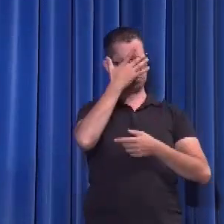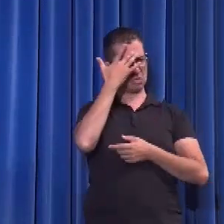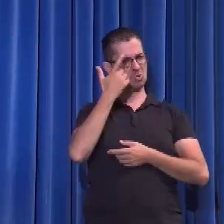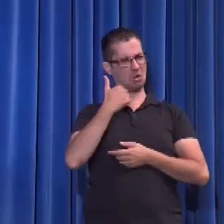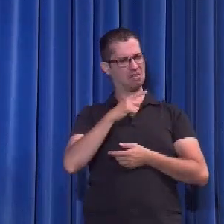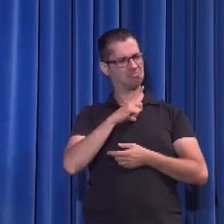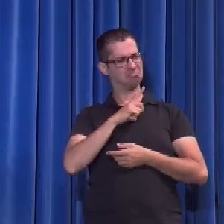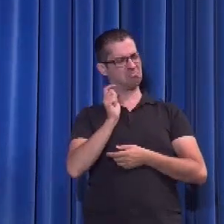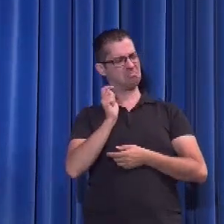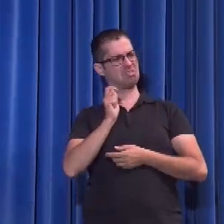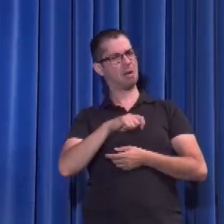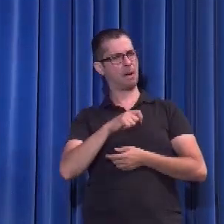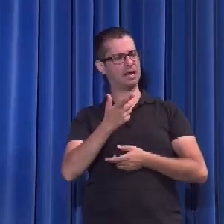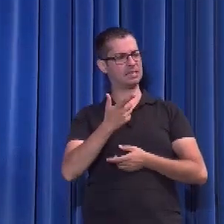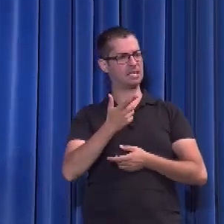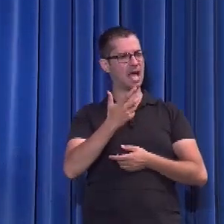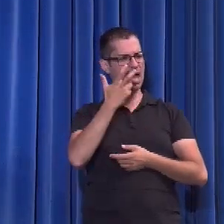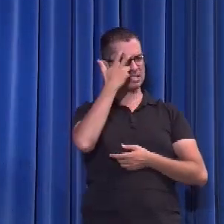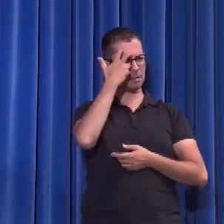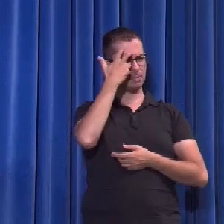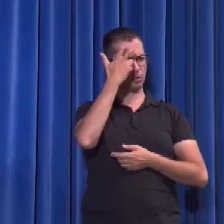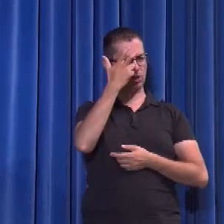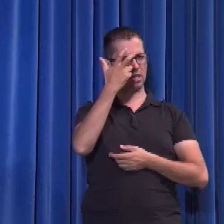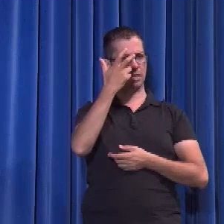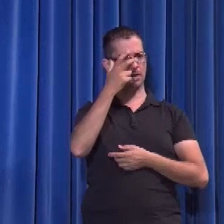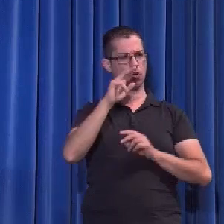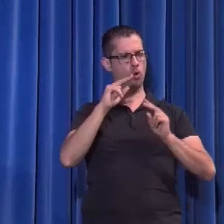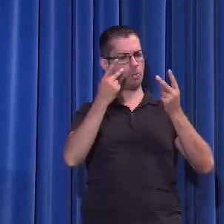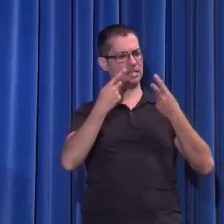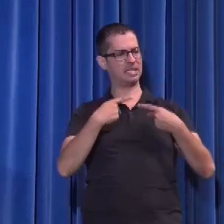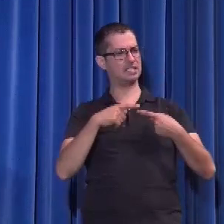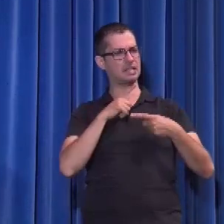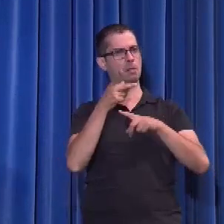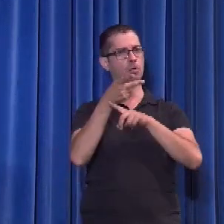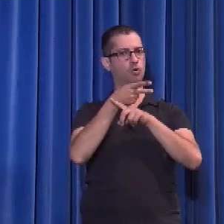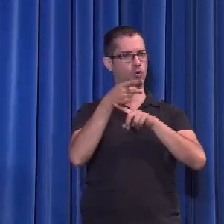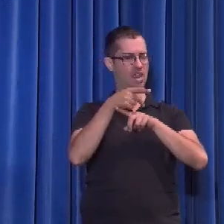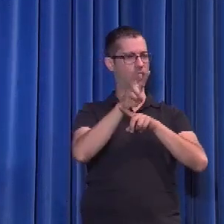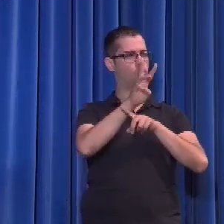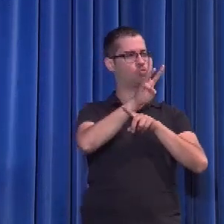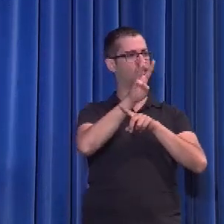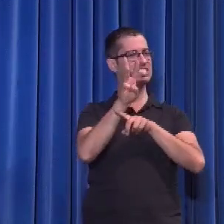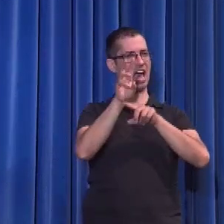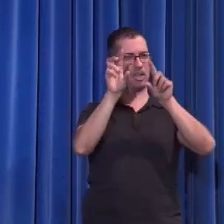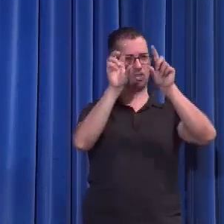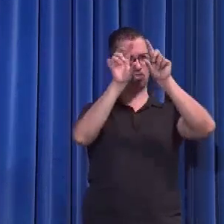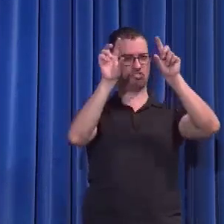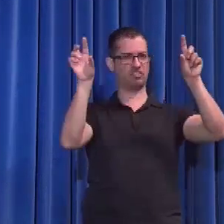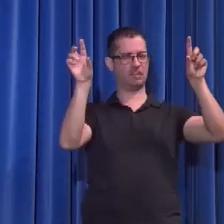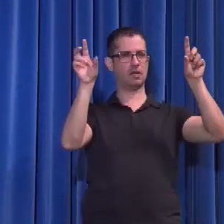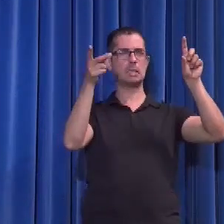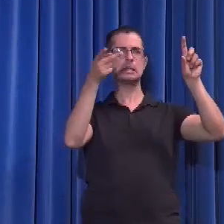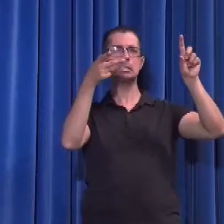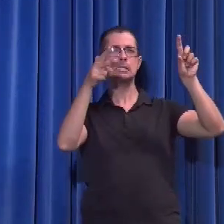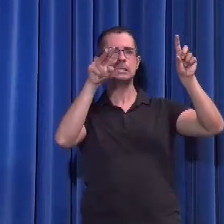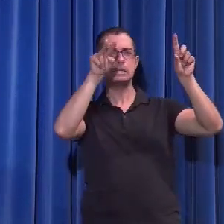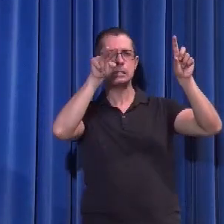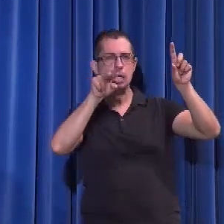A sabedoria humanista, eu tirei essa citação de um site da Logosofia,